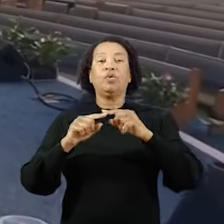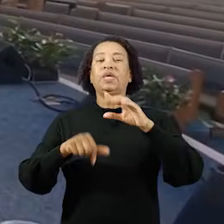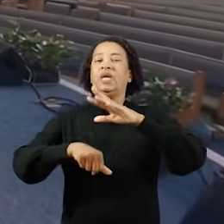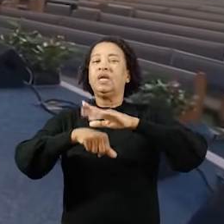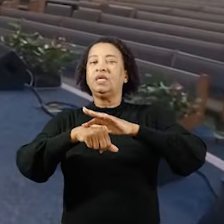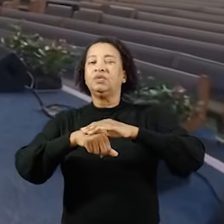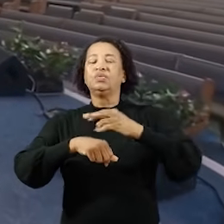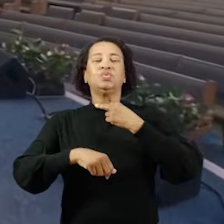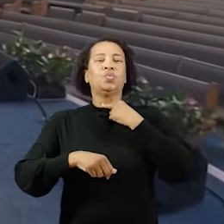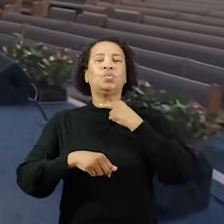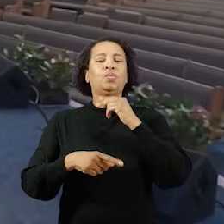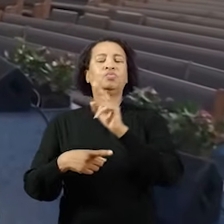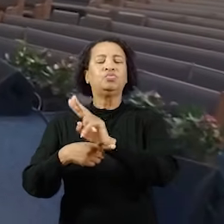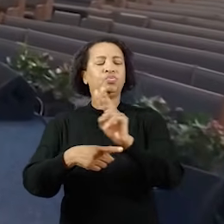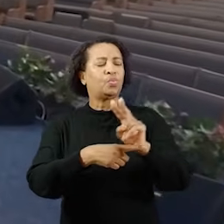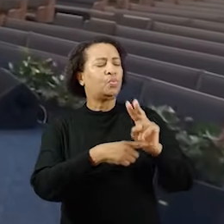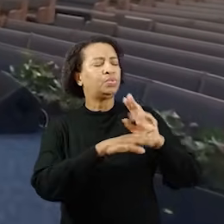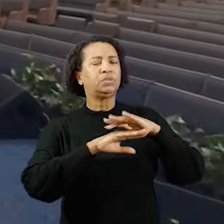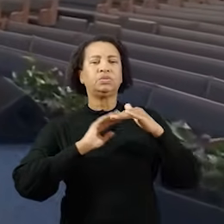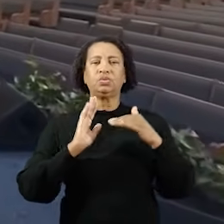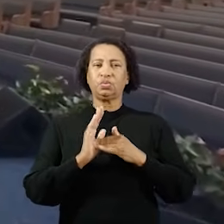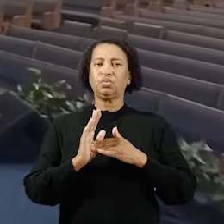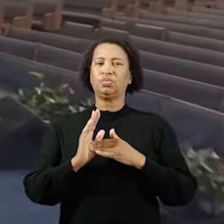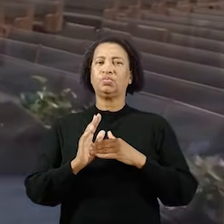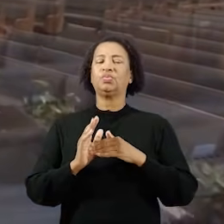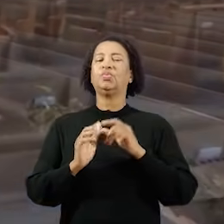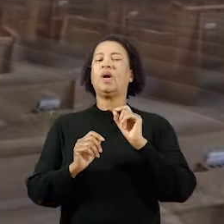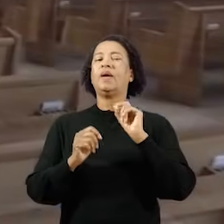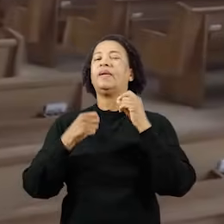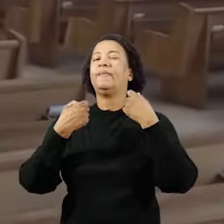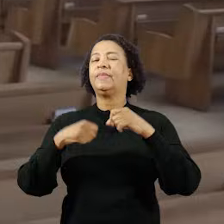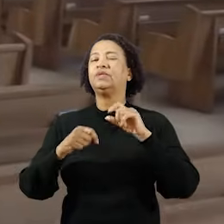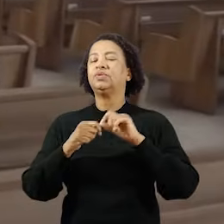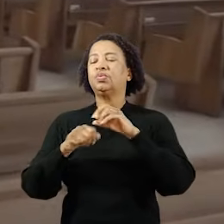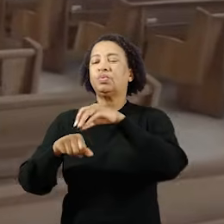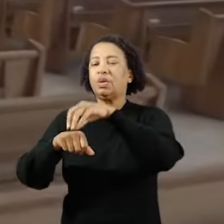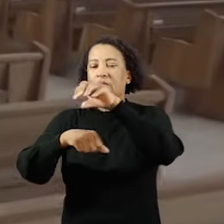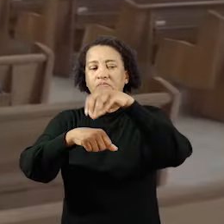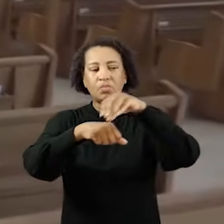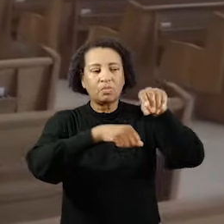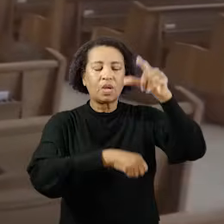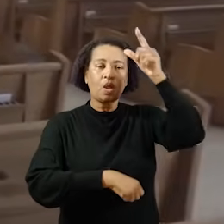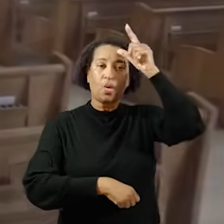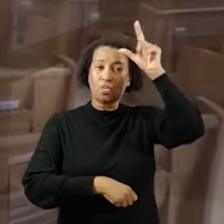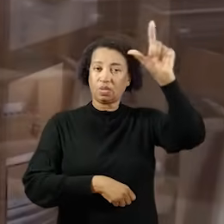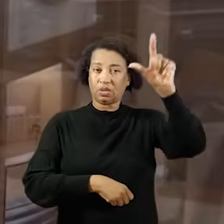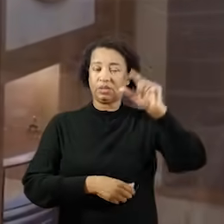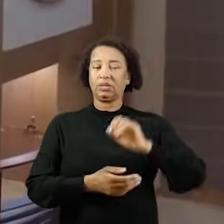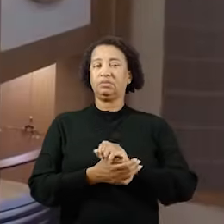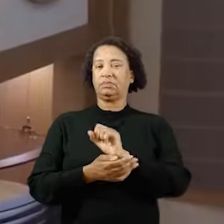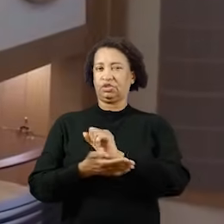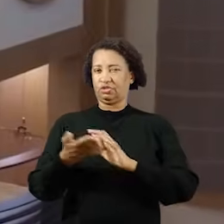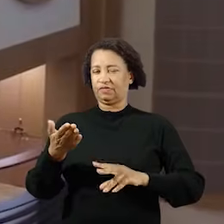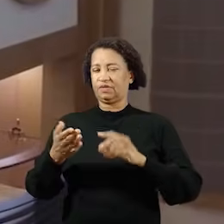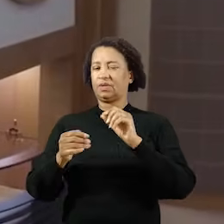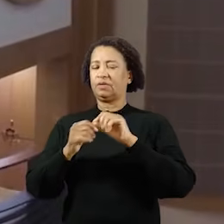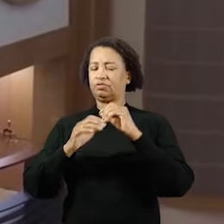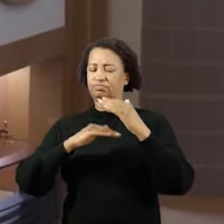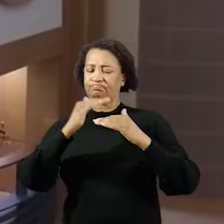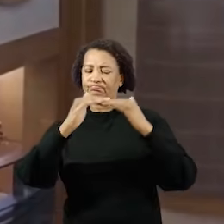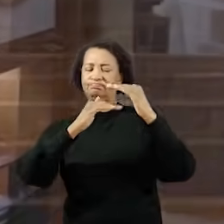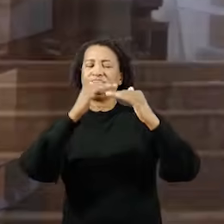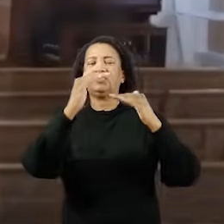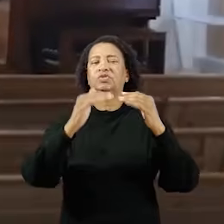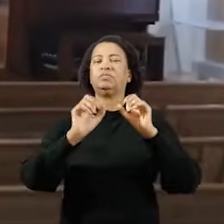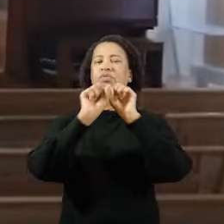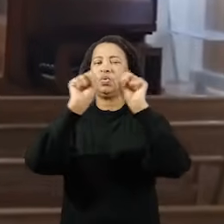ficou doente e não podia mais tomar conta de tudo. Então ele teve que delegar tarefas para os líderes da igreja. Eles desenvolveram